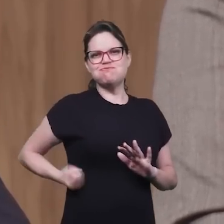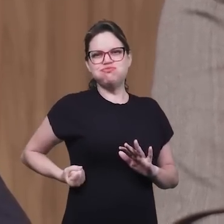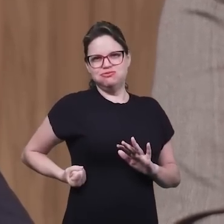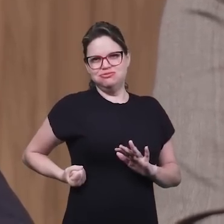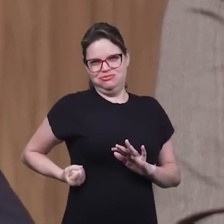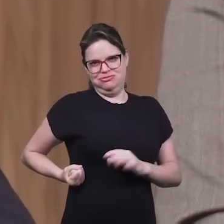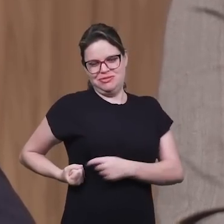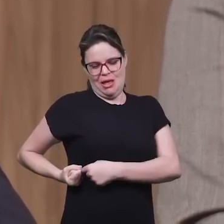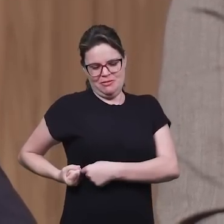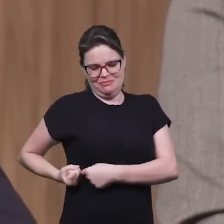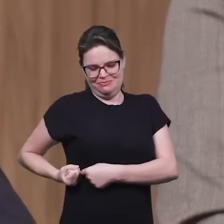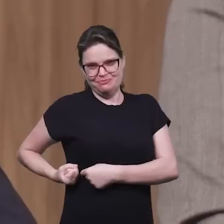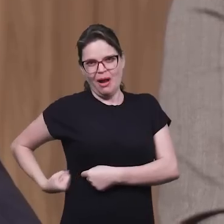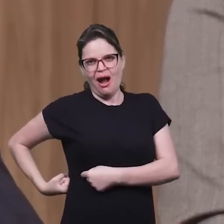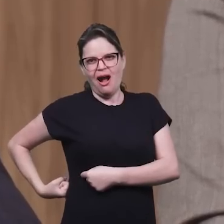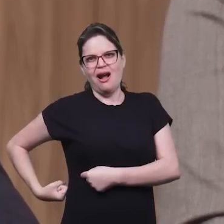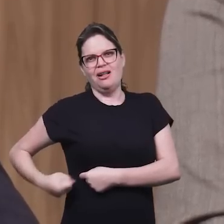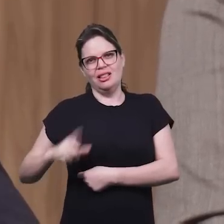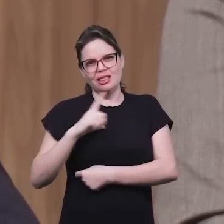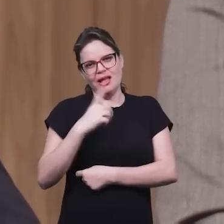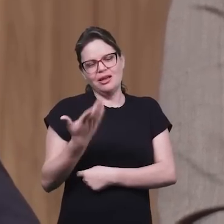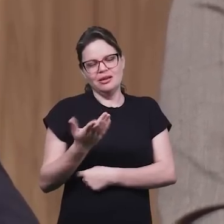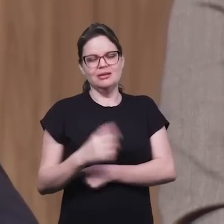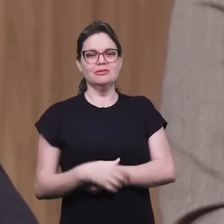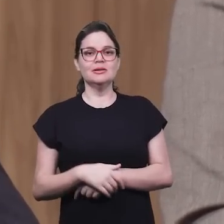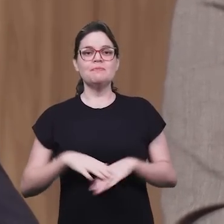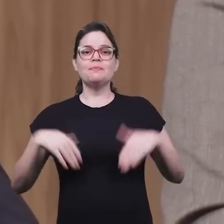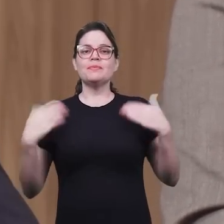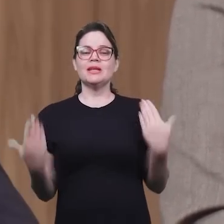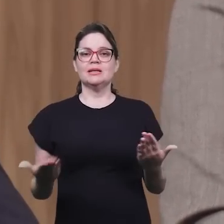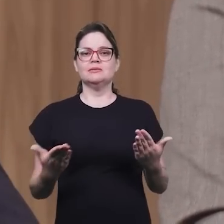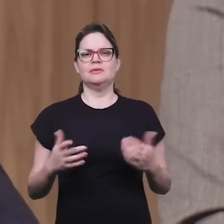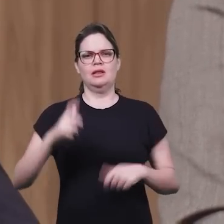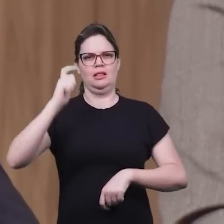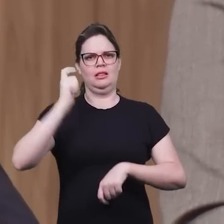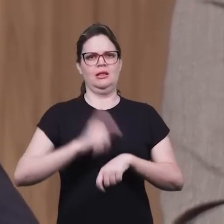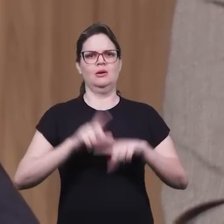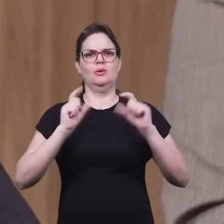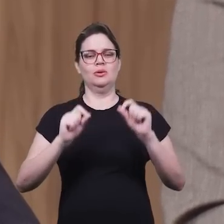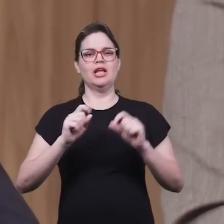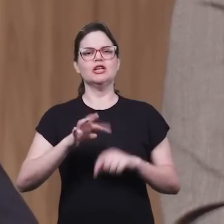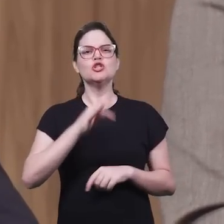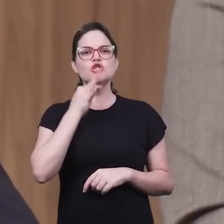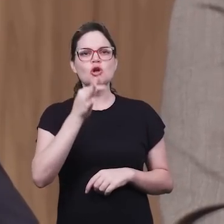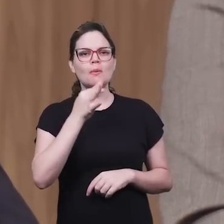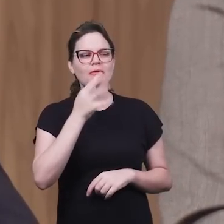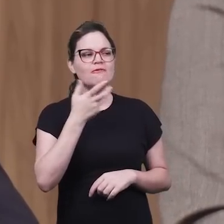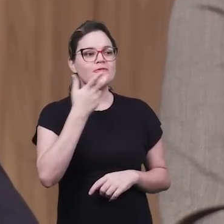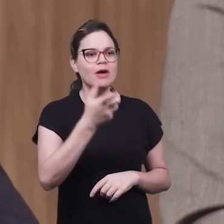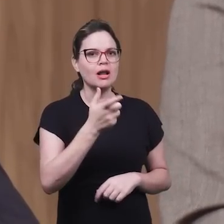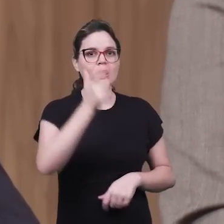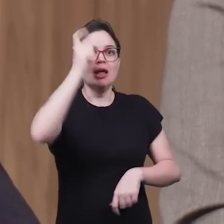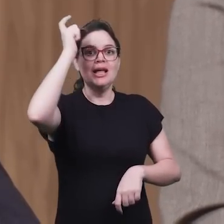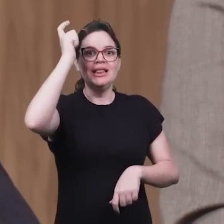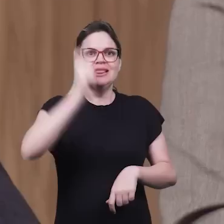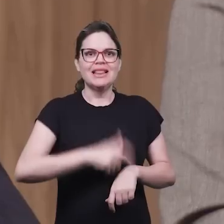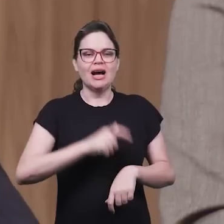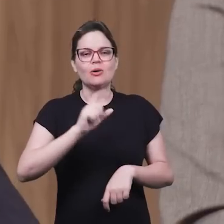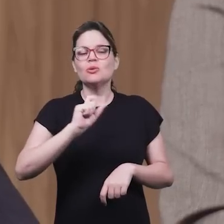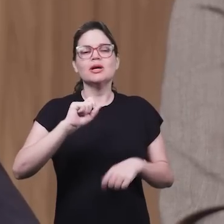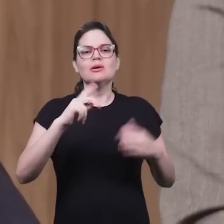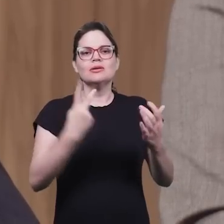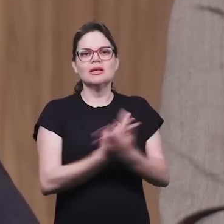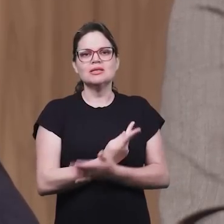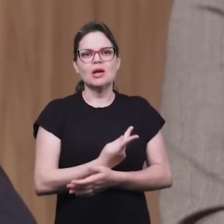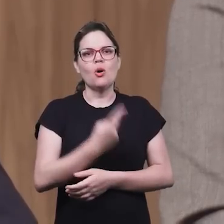a lança atravessou seu corpo. Então, quando Tomé fala isso, o Senhor Jesus,